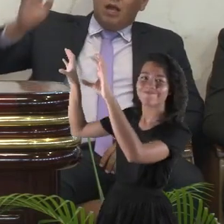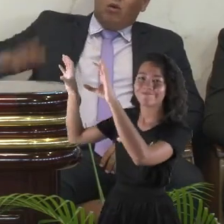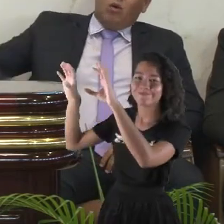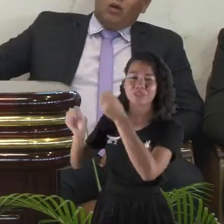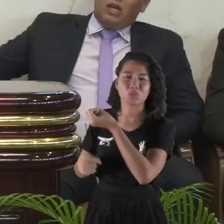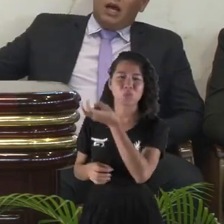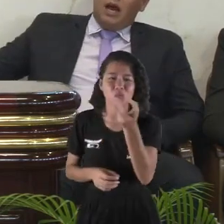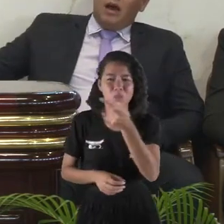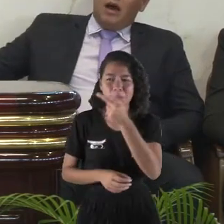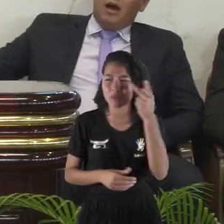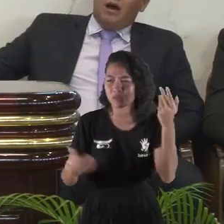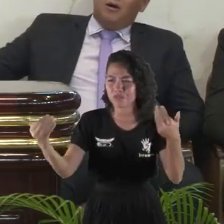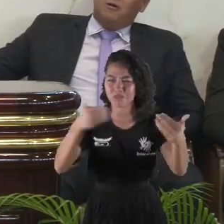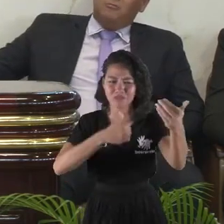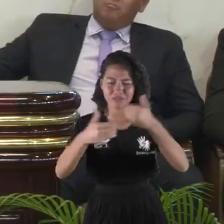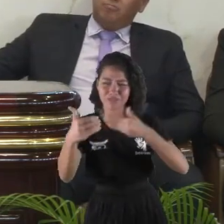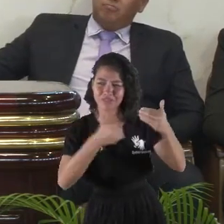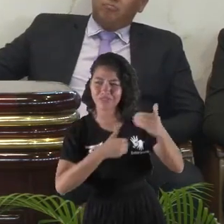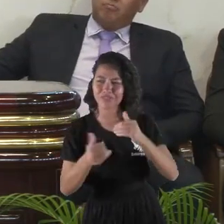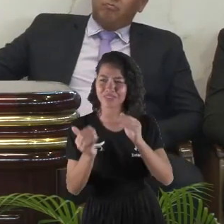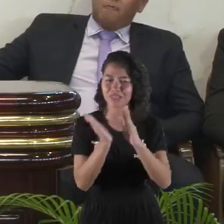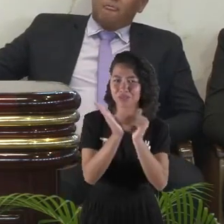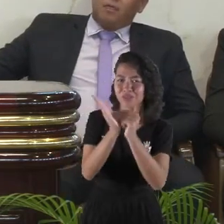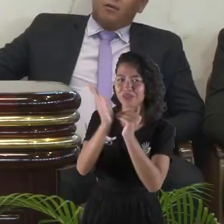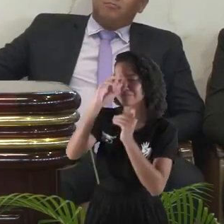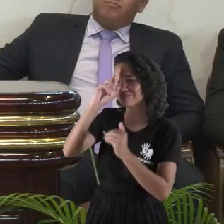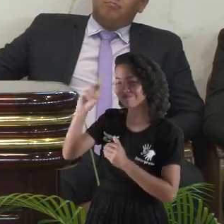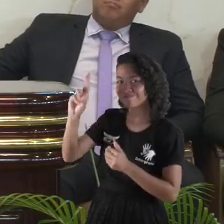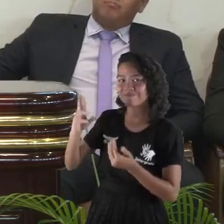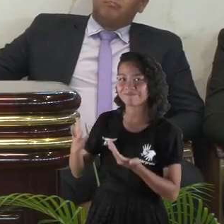é? Aleluia!